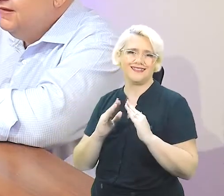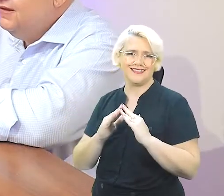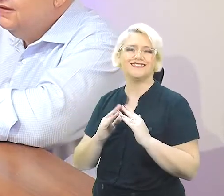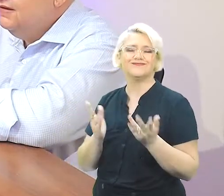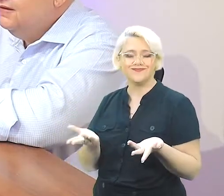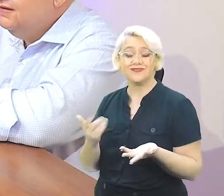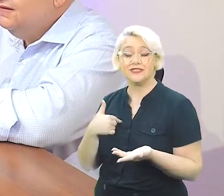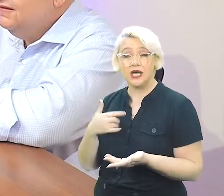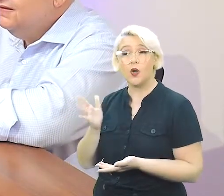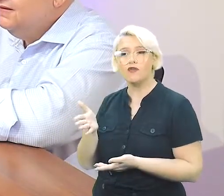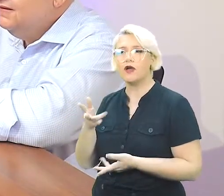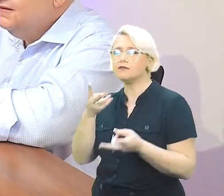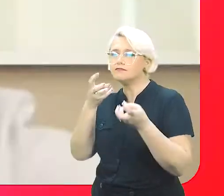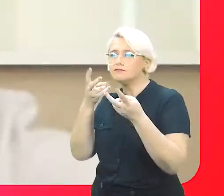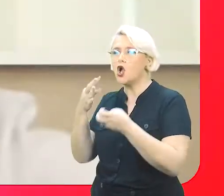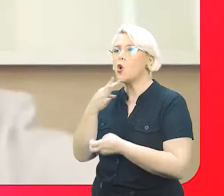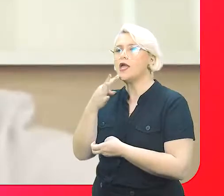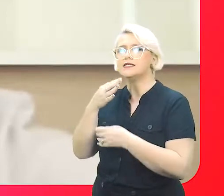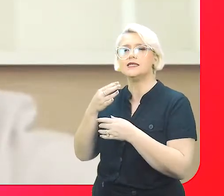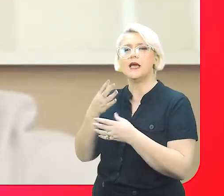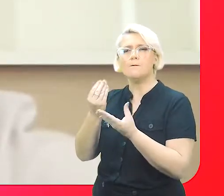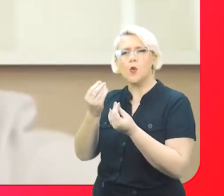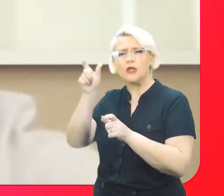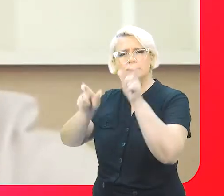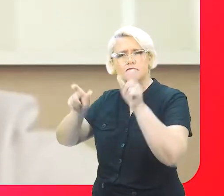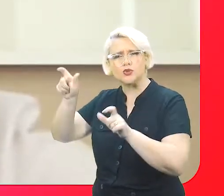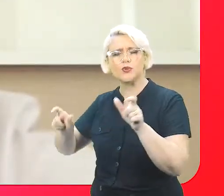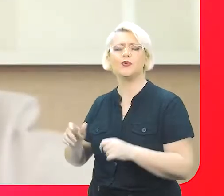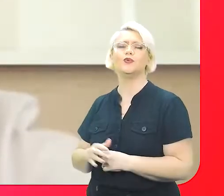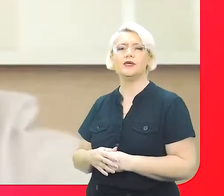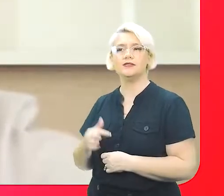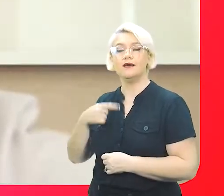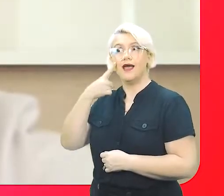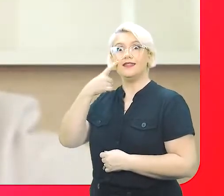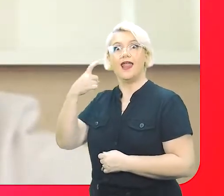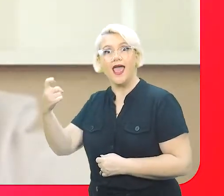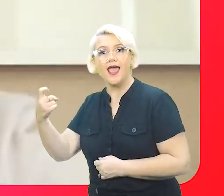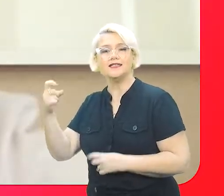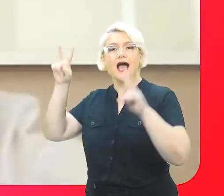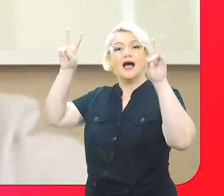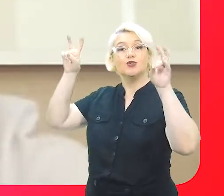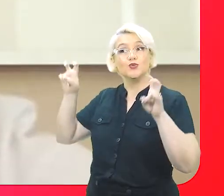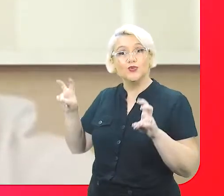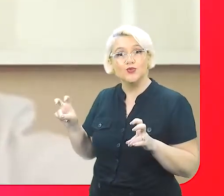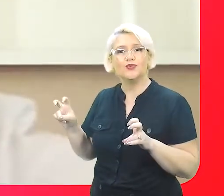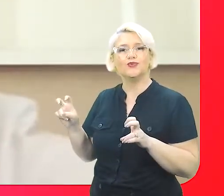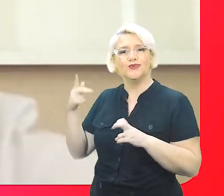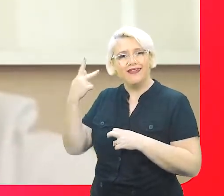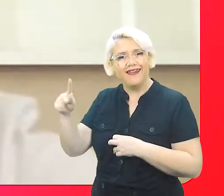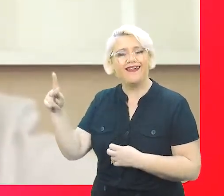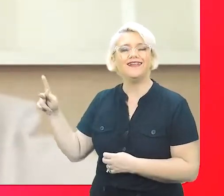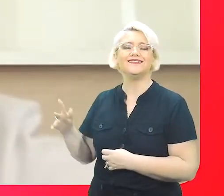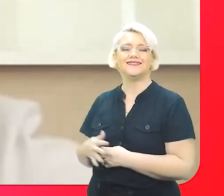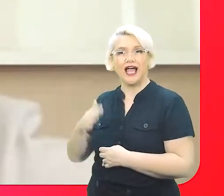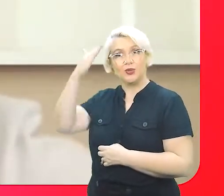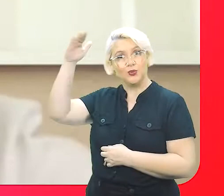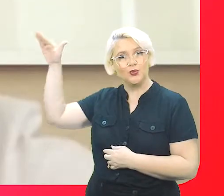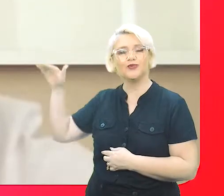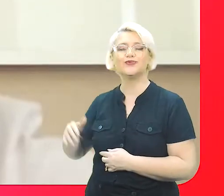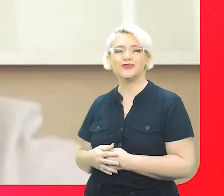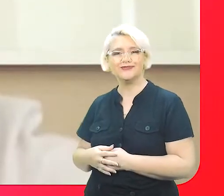casa. Entendi. Então, eu ficava conhecendo muita gente e me interessava por os assuntos deles